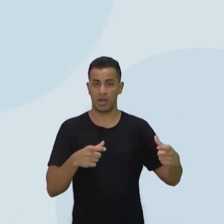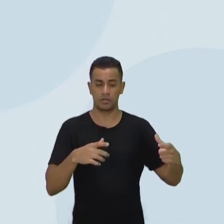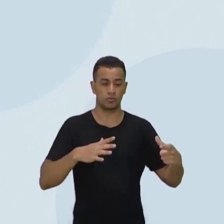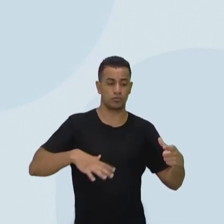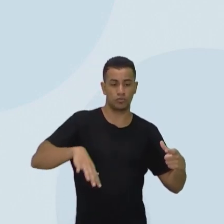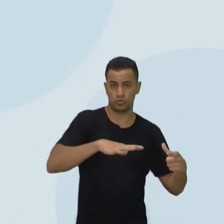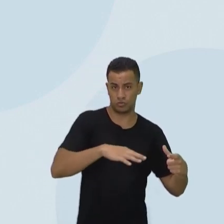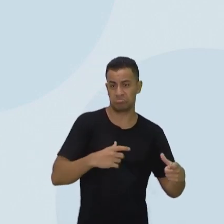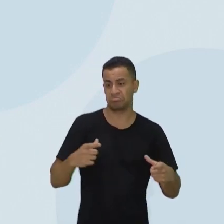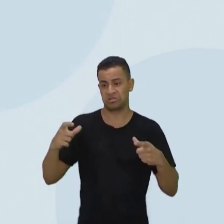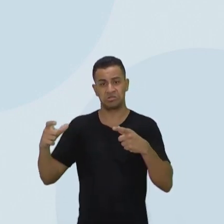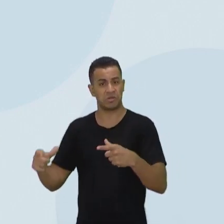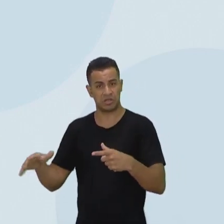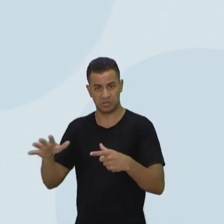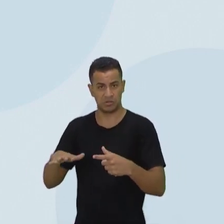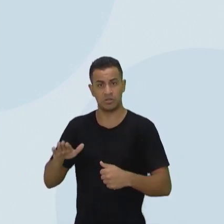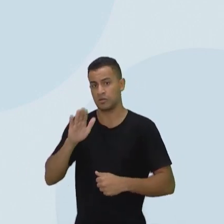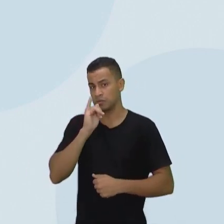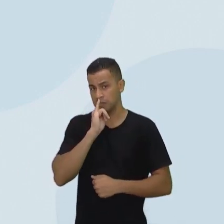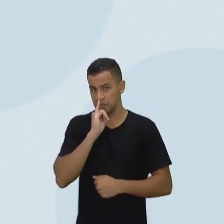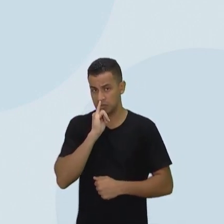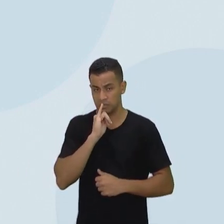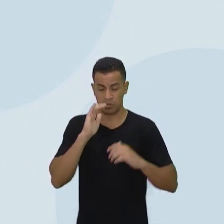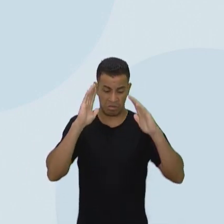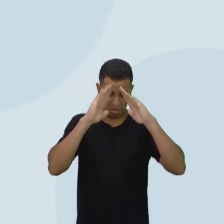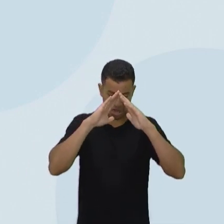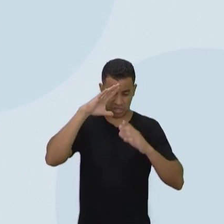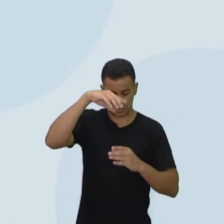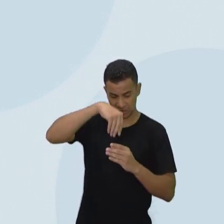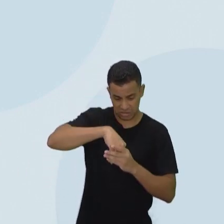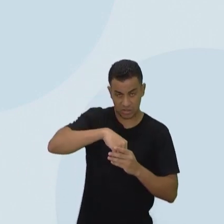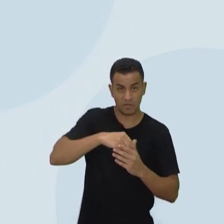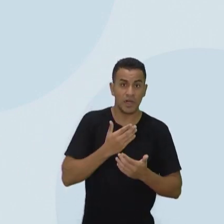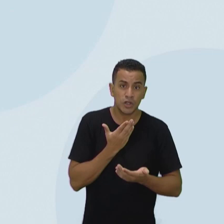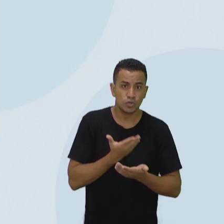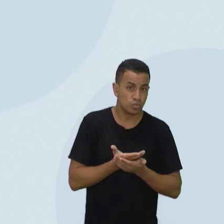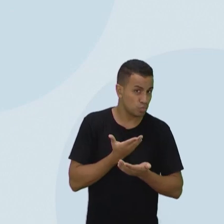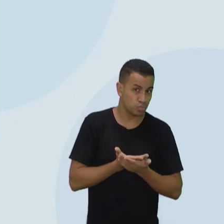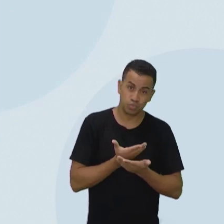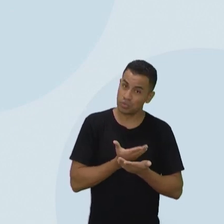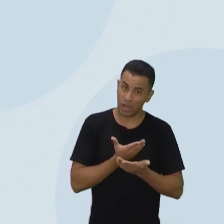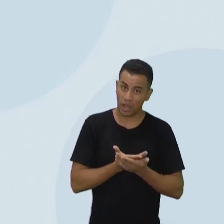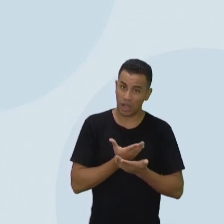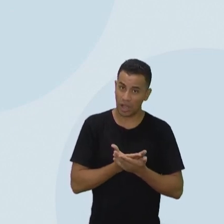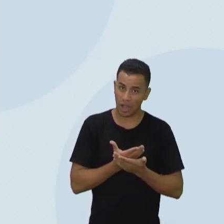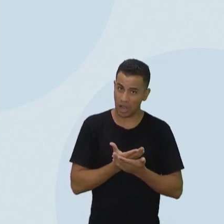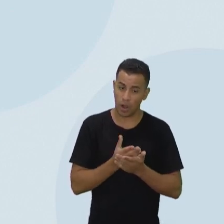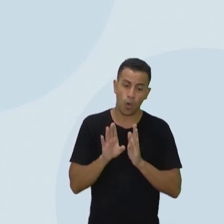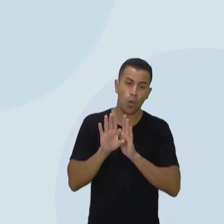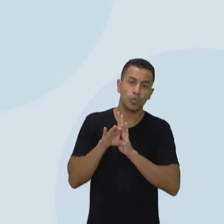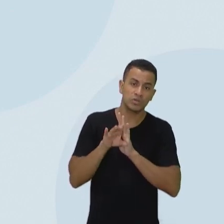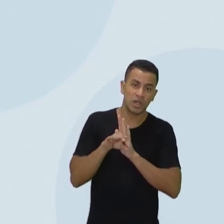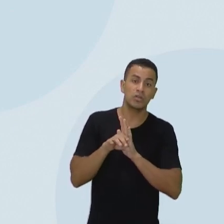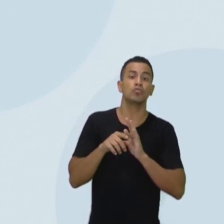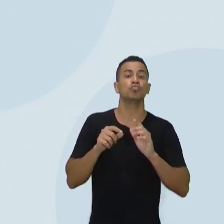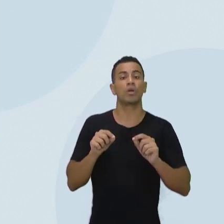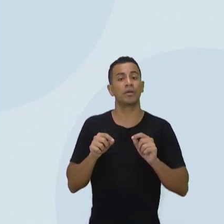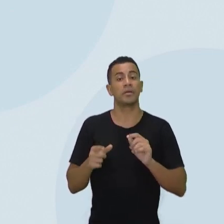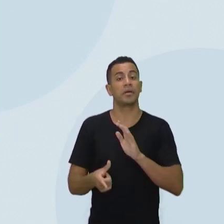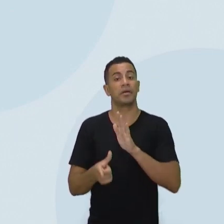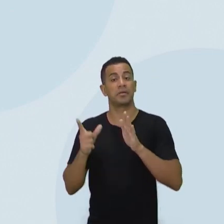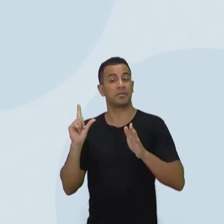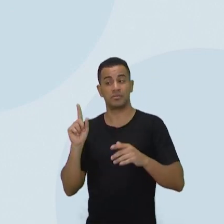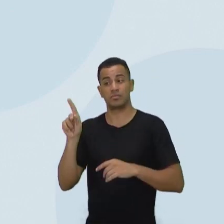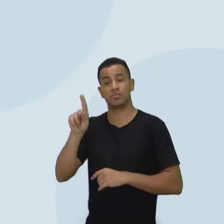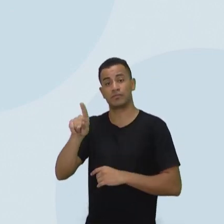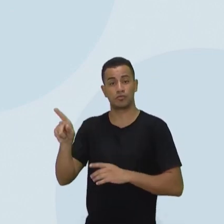vai estar estudando em casa alguns conceitos que o professor antecipadamente já passou